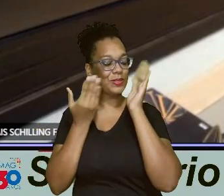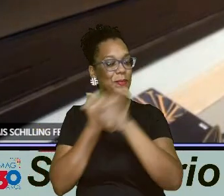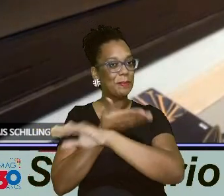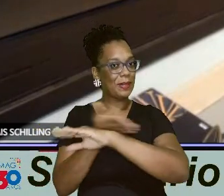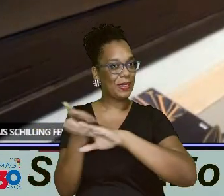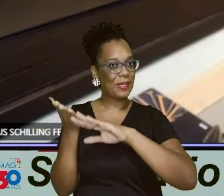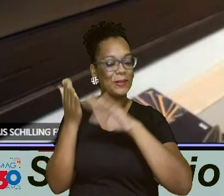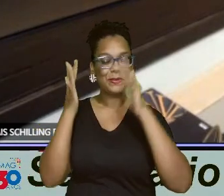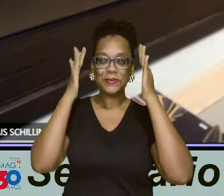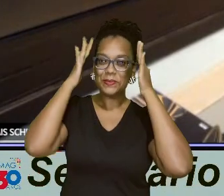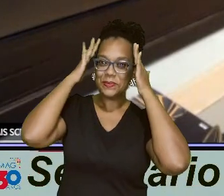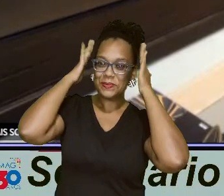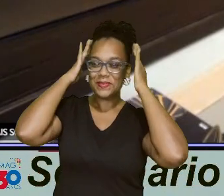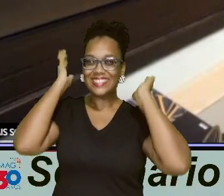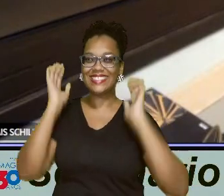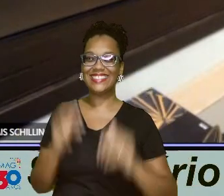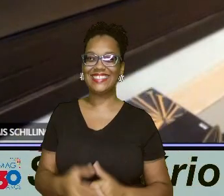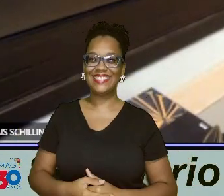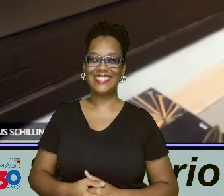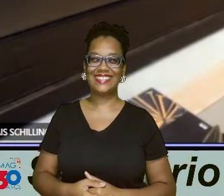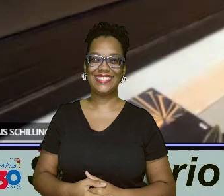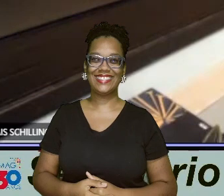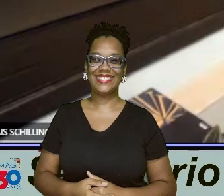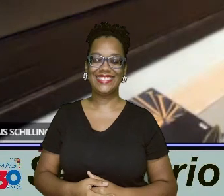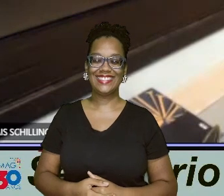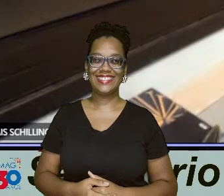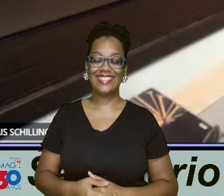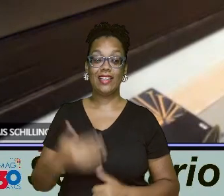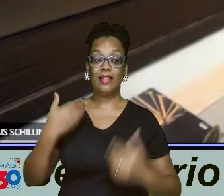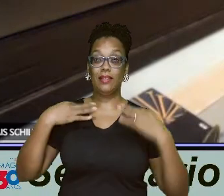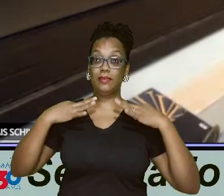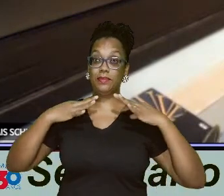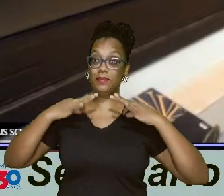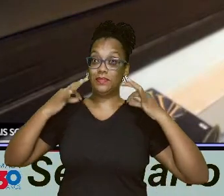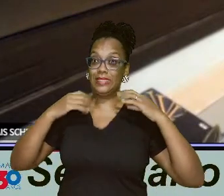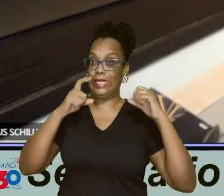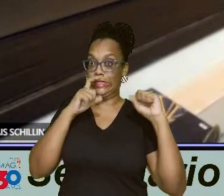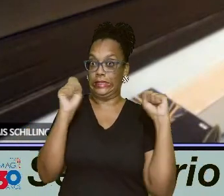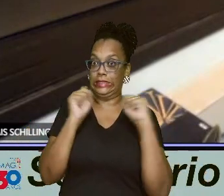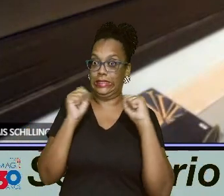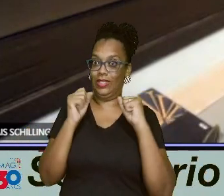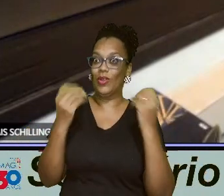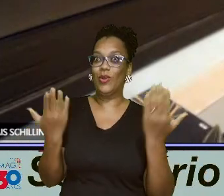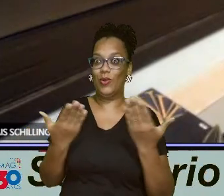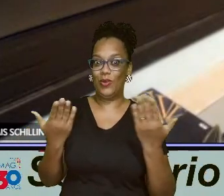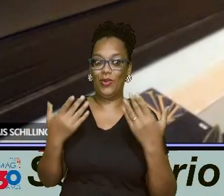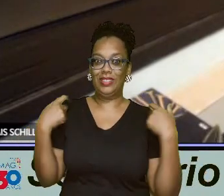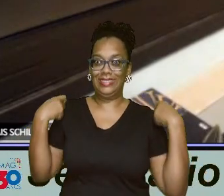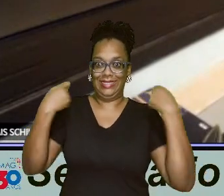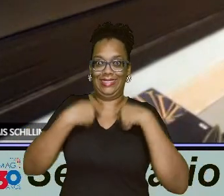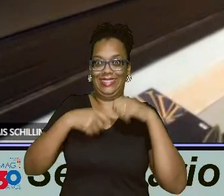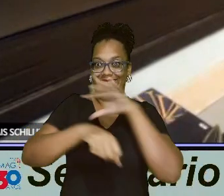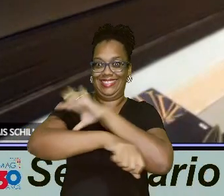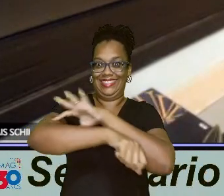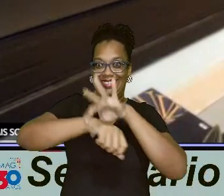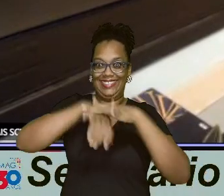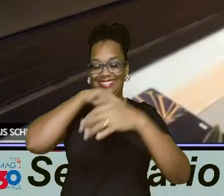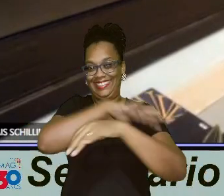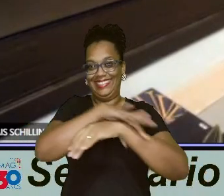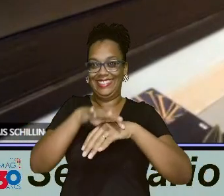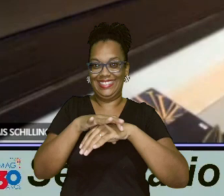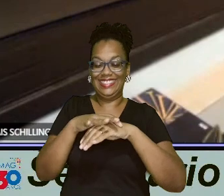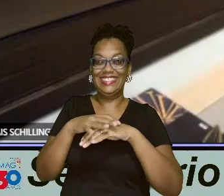alguns fios grisalhos. Eu visto uma roupa de frio hoje, né? Estou bem encasacada, assim, uns